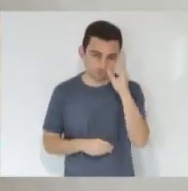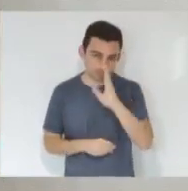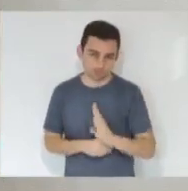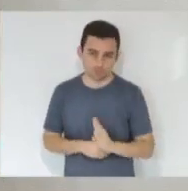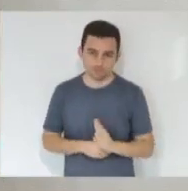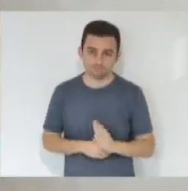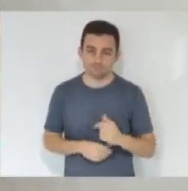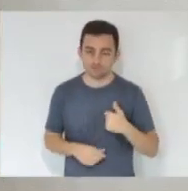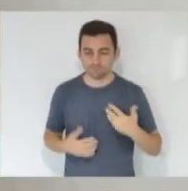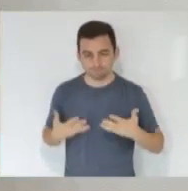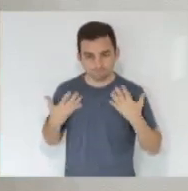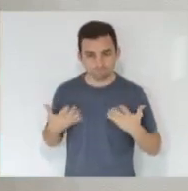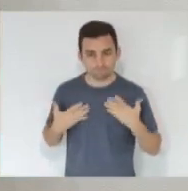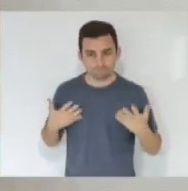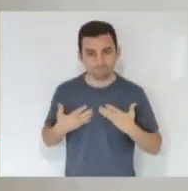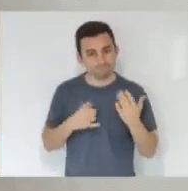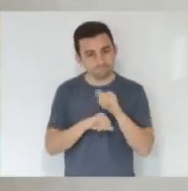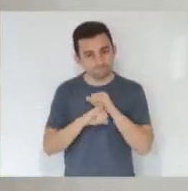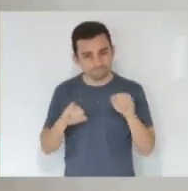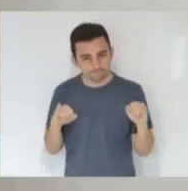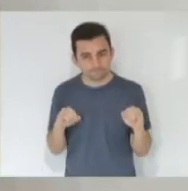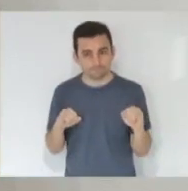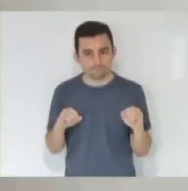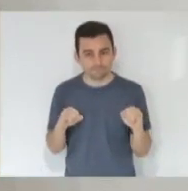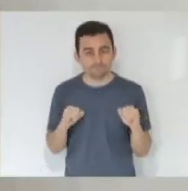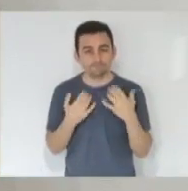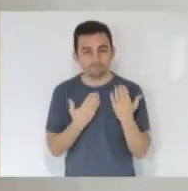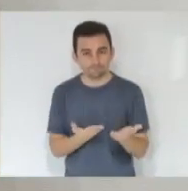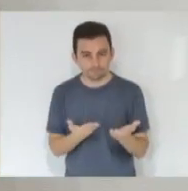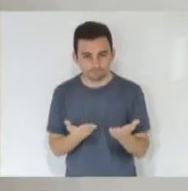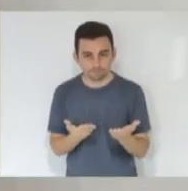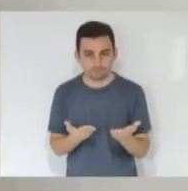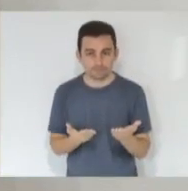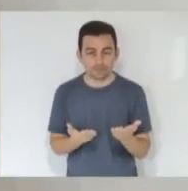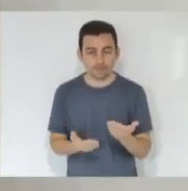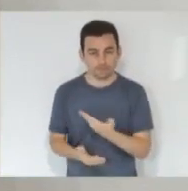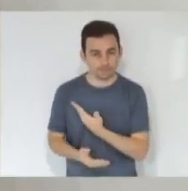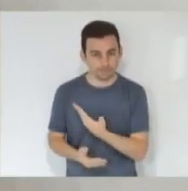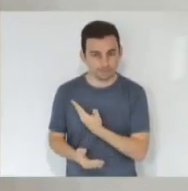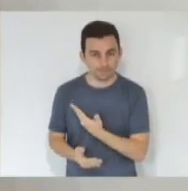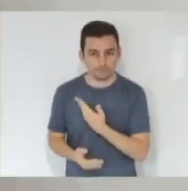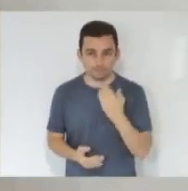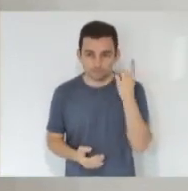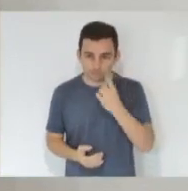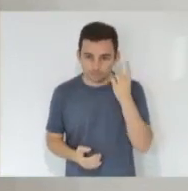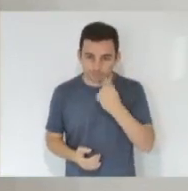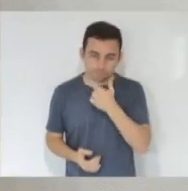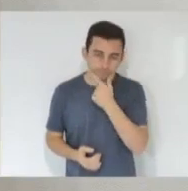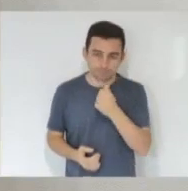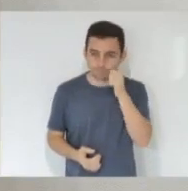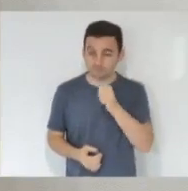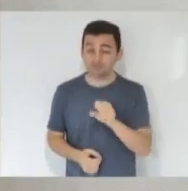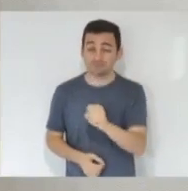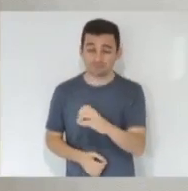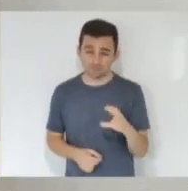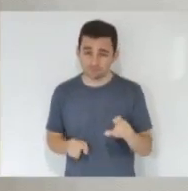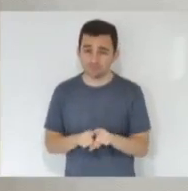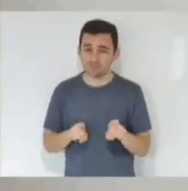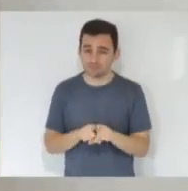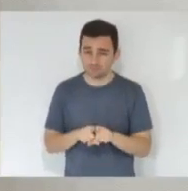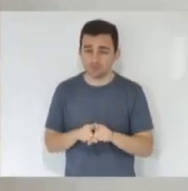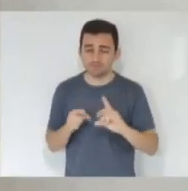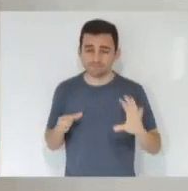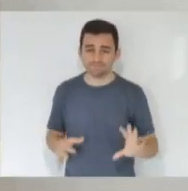muita alegria, eu queria anunciar aqui para os colegas deputados e deputadas, para toda Santa Catarina, a